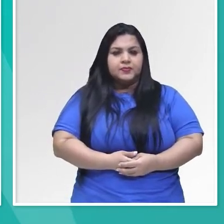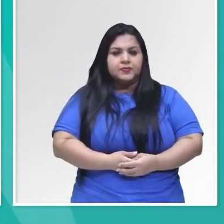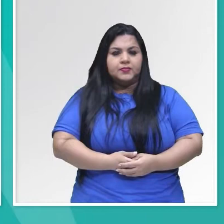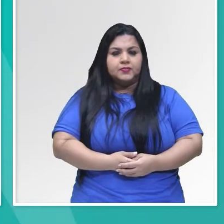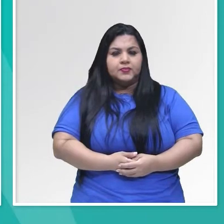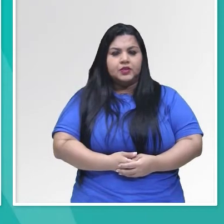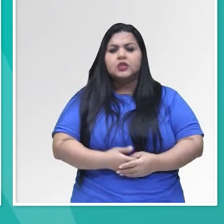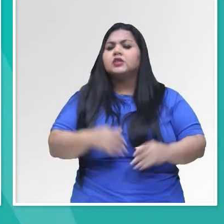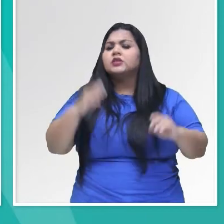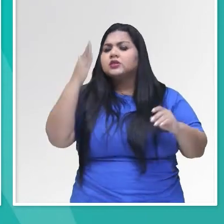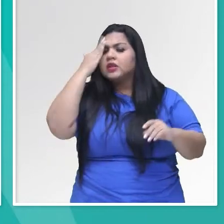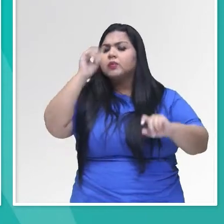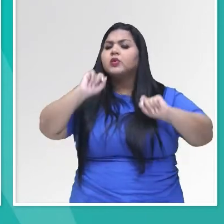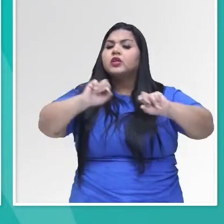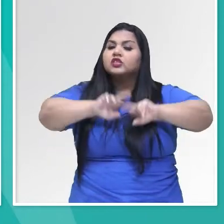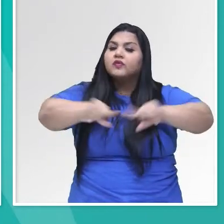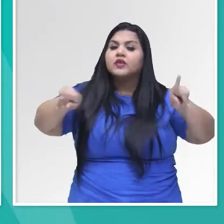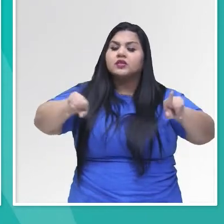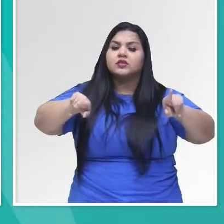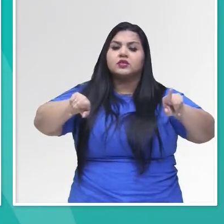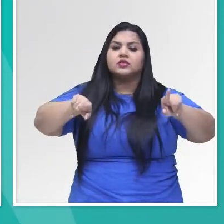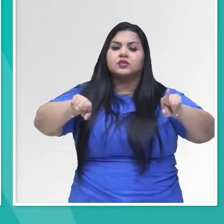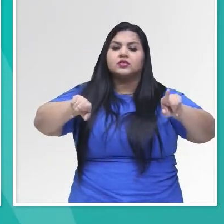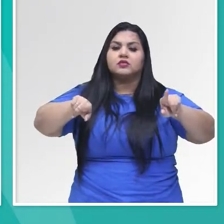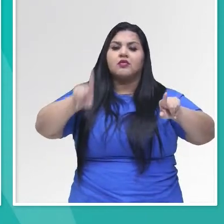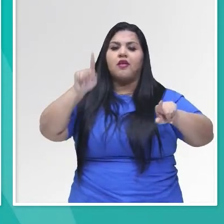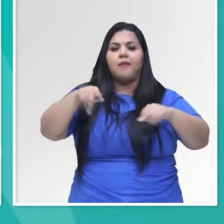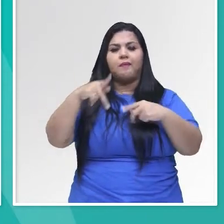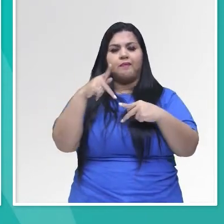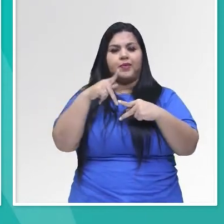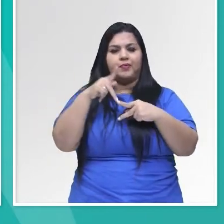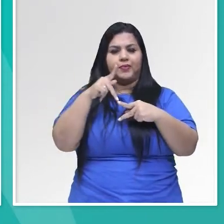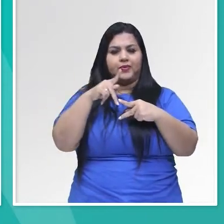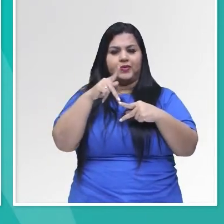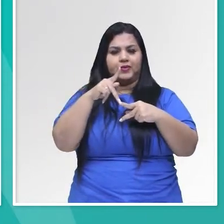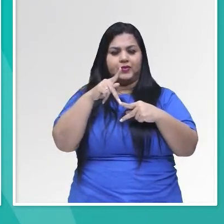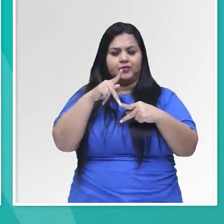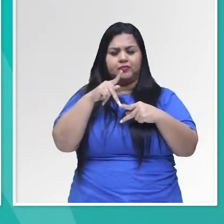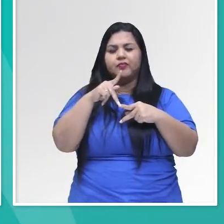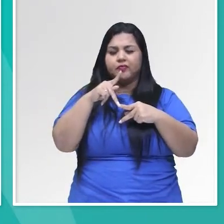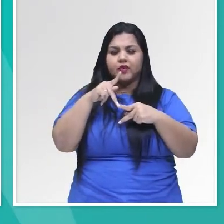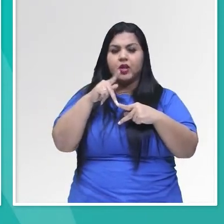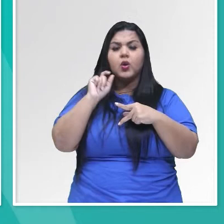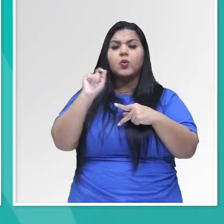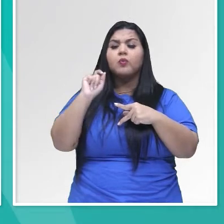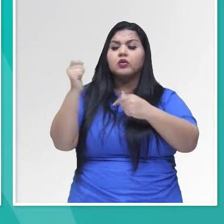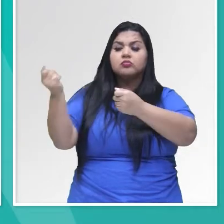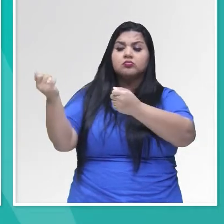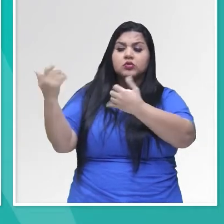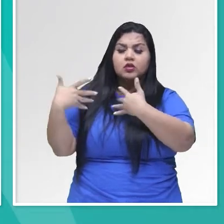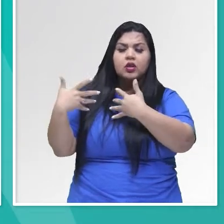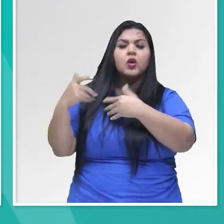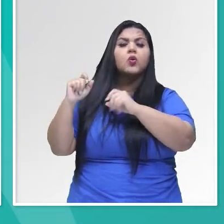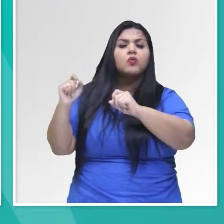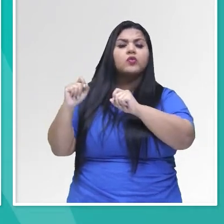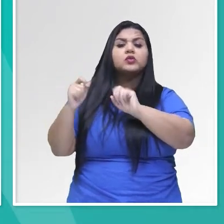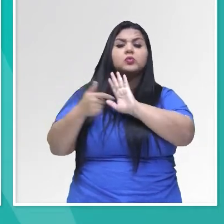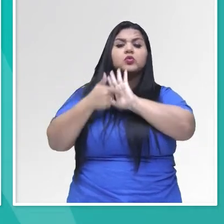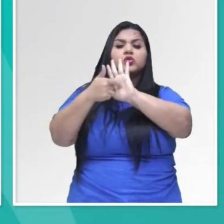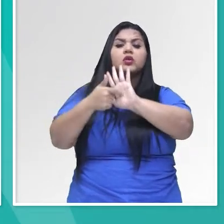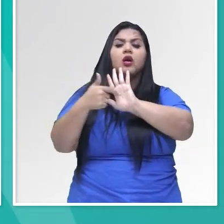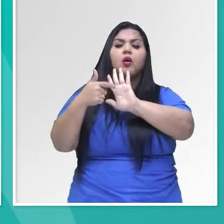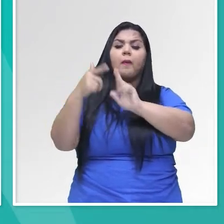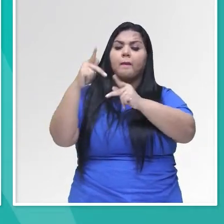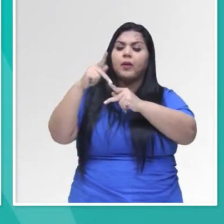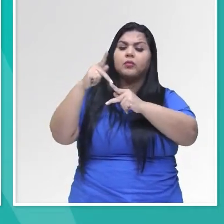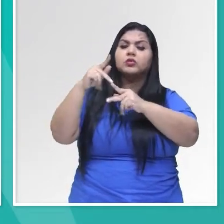Sabe o que diferencia um do outro? É a preposição. Me diz uma coisa. Se você fosse apontar a preposição aí,